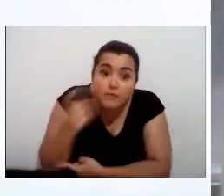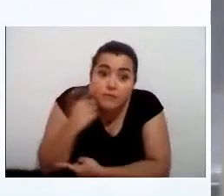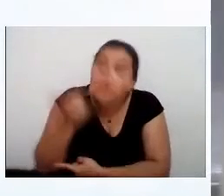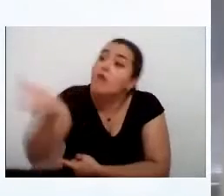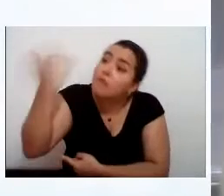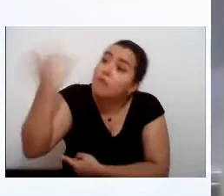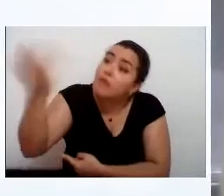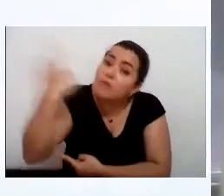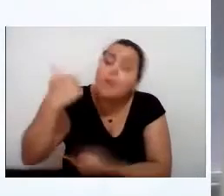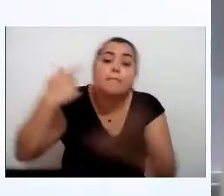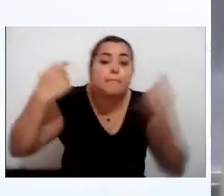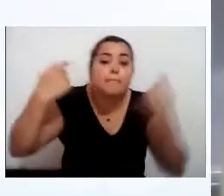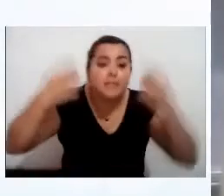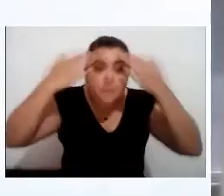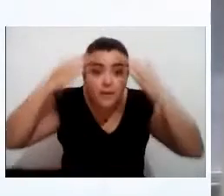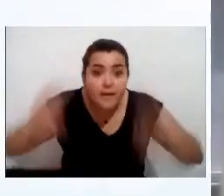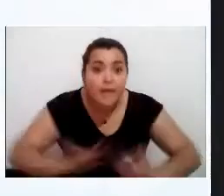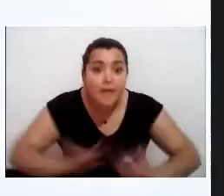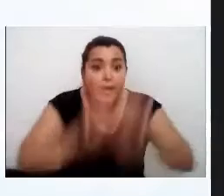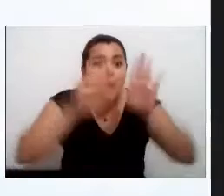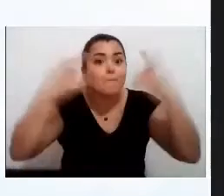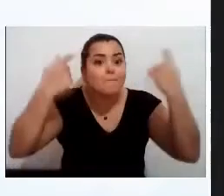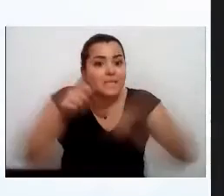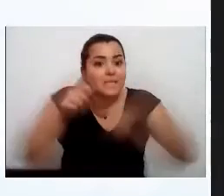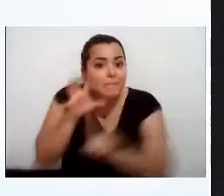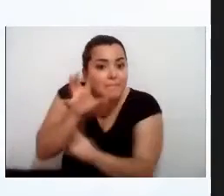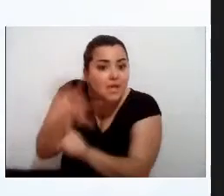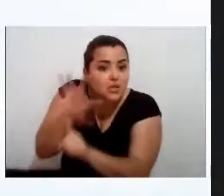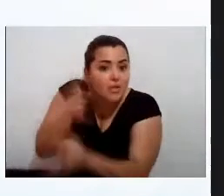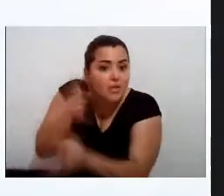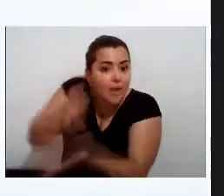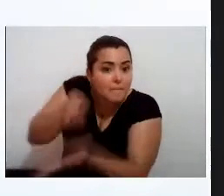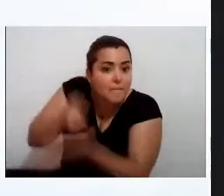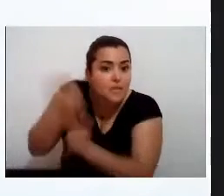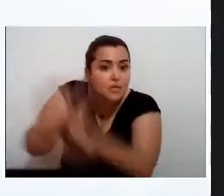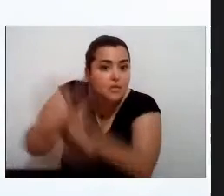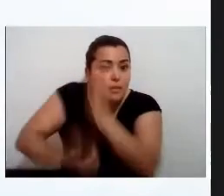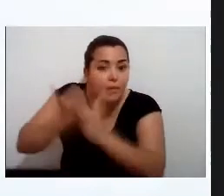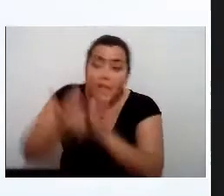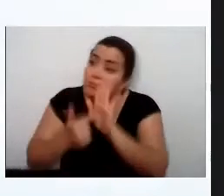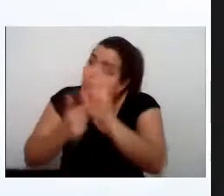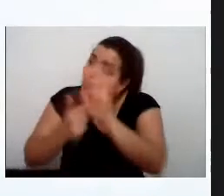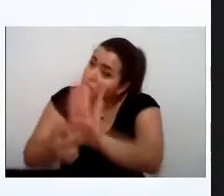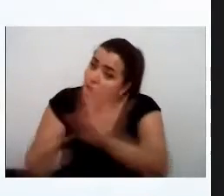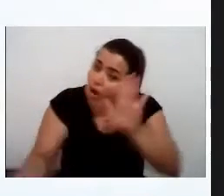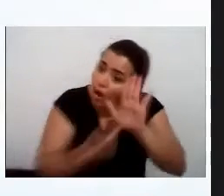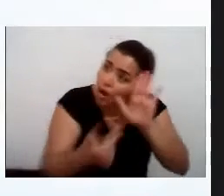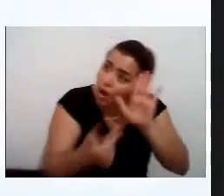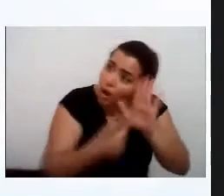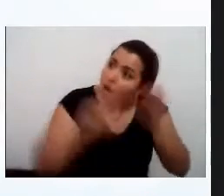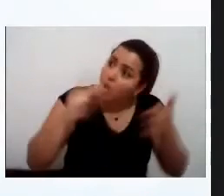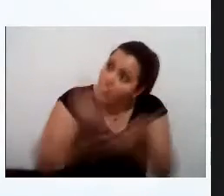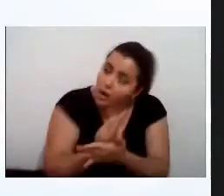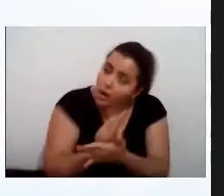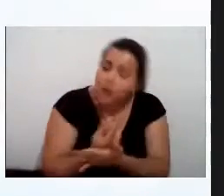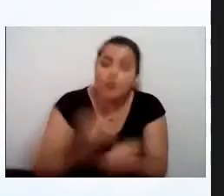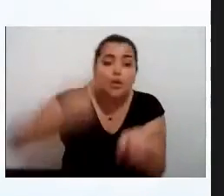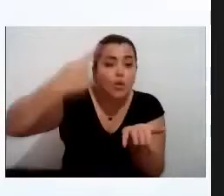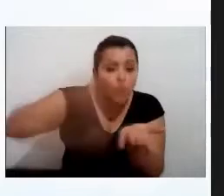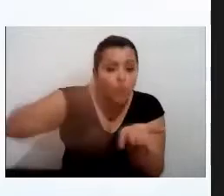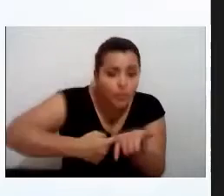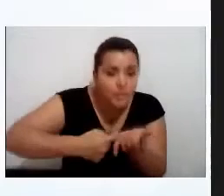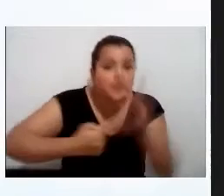que ter essa clareza, nós temos que emparedar o governo, mostrar as contradições dessa lei e marcar audiência na